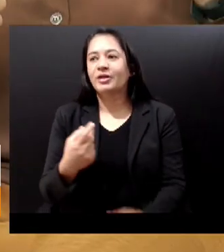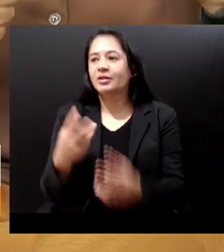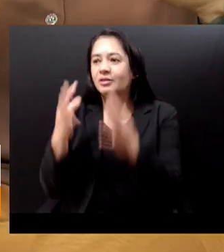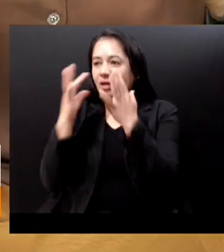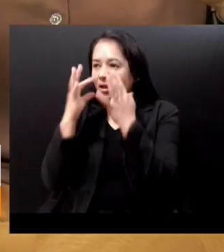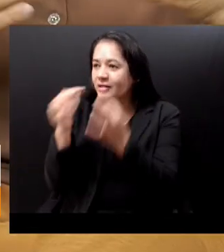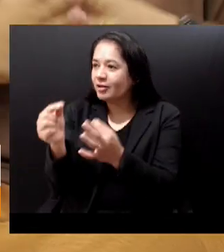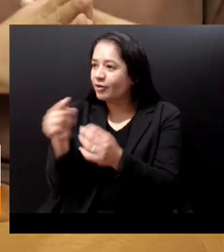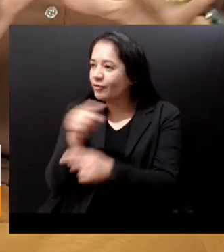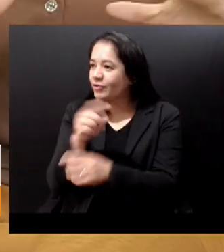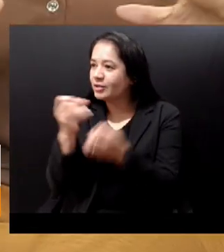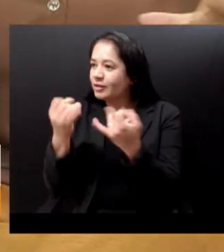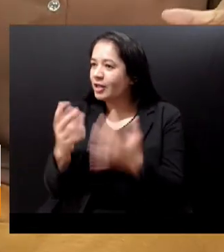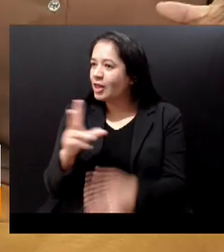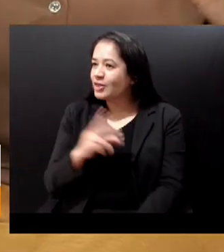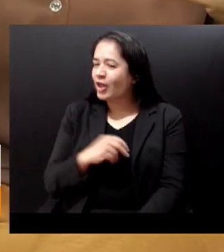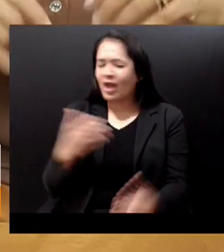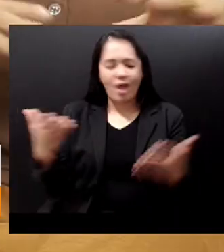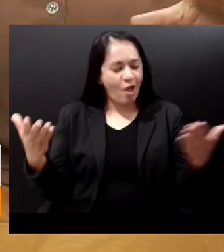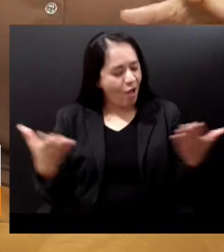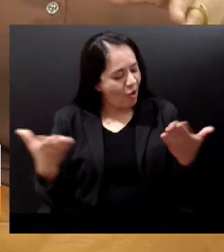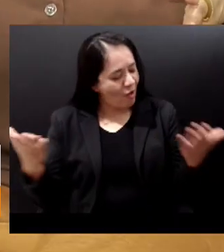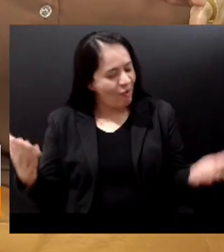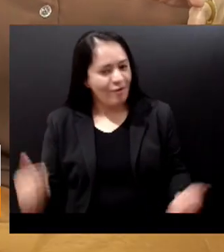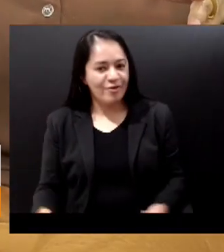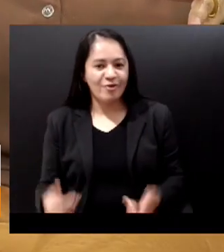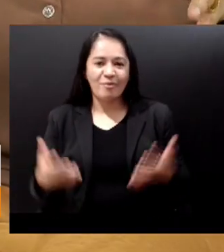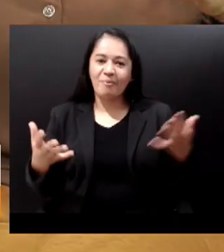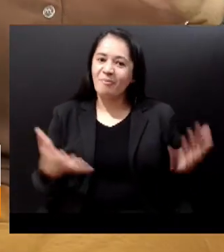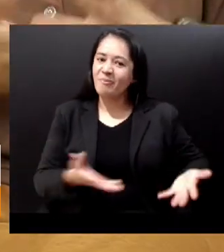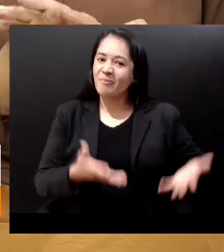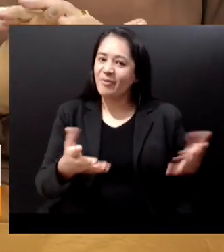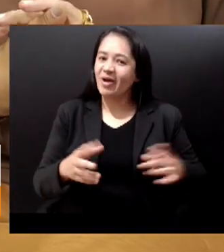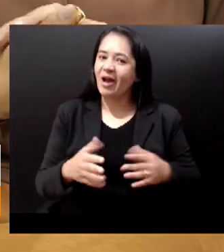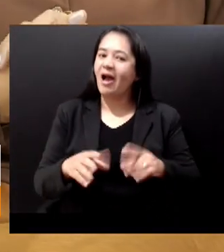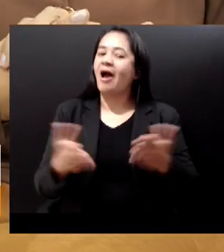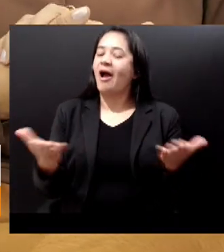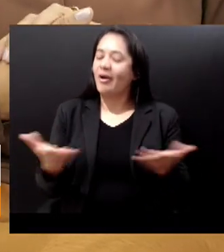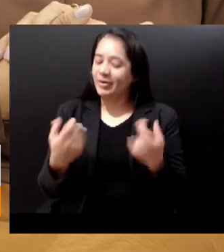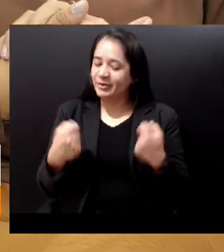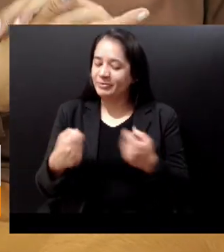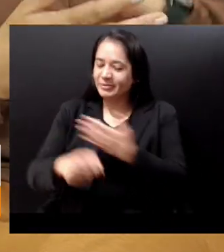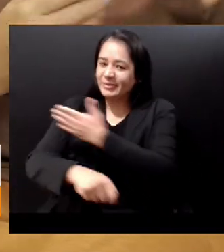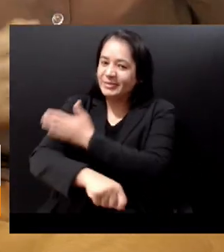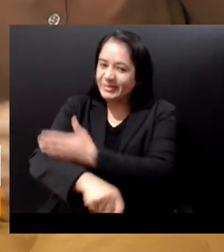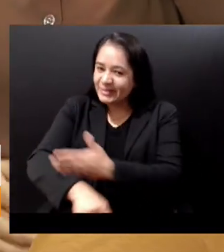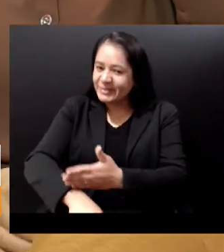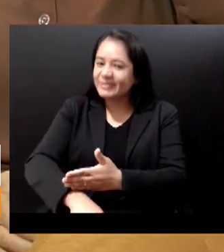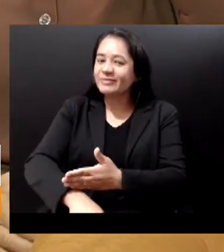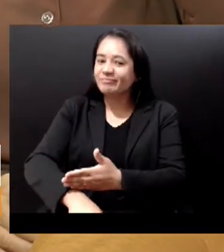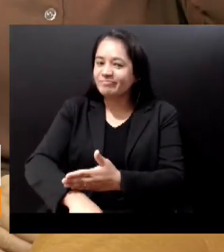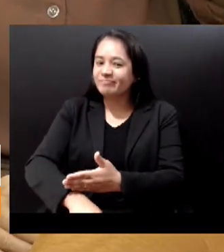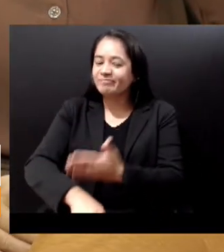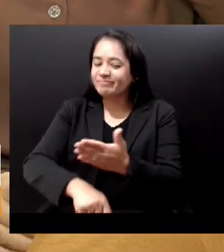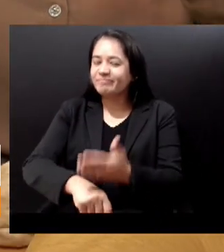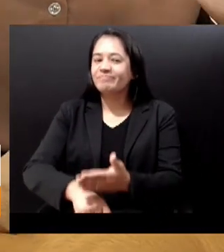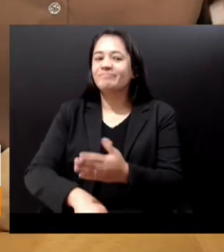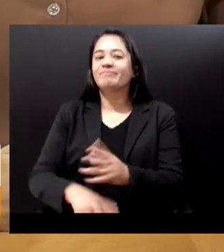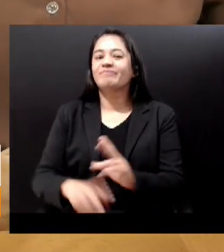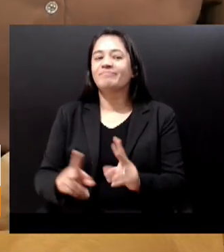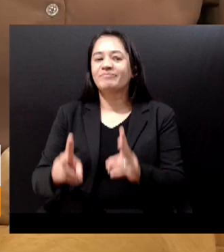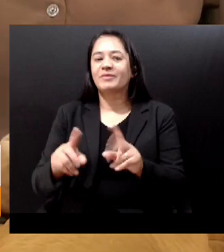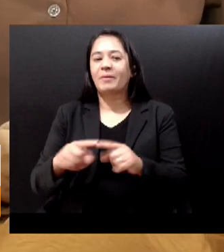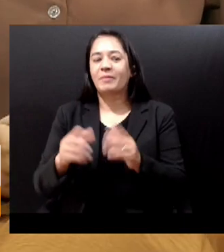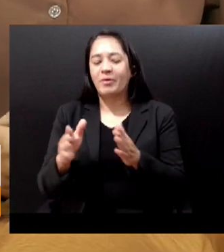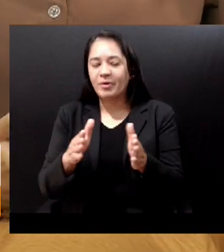nossa, é hoje, tá motivado. Agora precisamos da disciplina. Né? Agora é o mais difícil, mas é um caminho gostoso. Eu